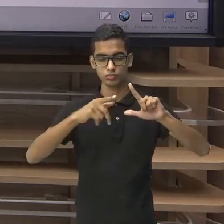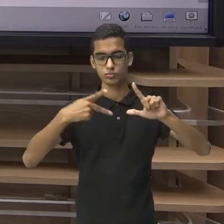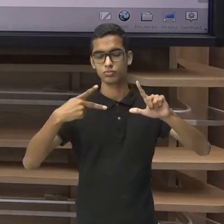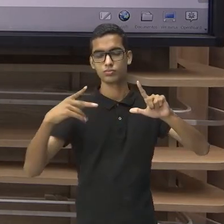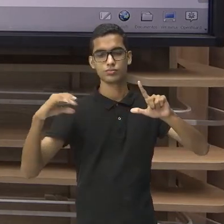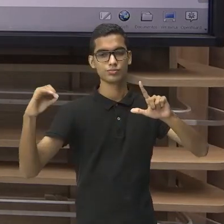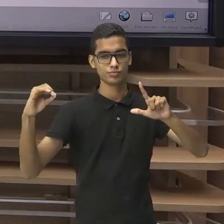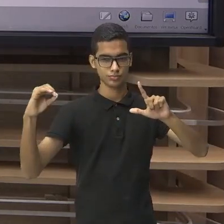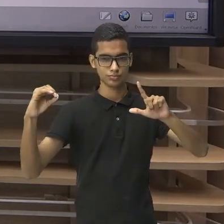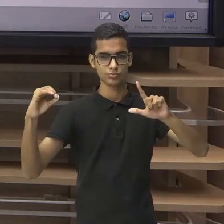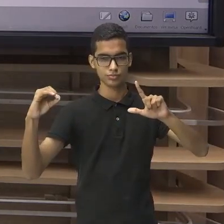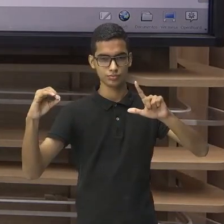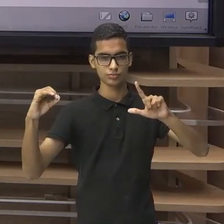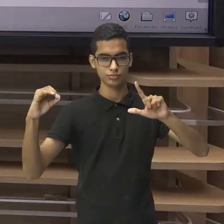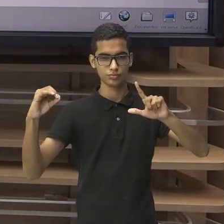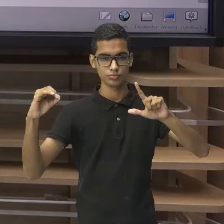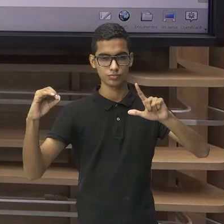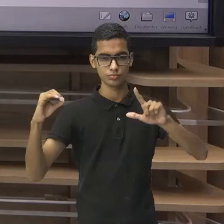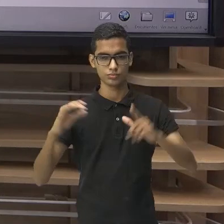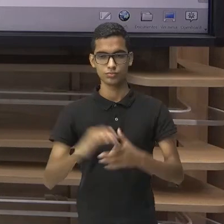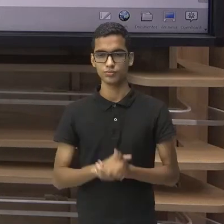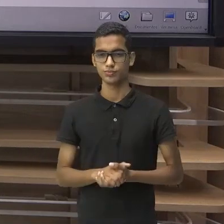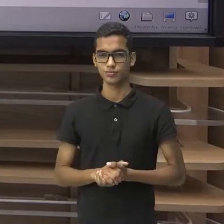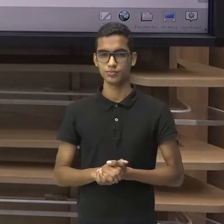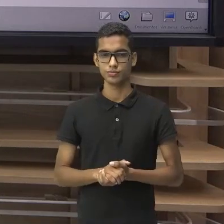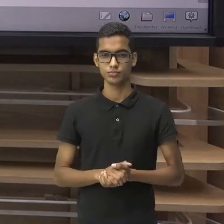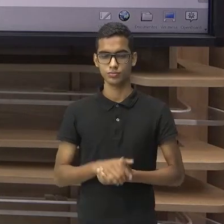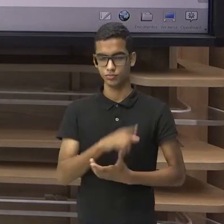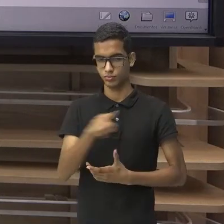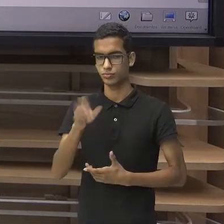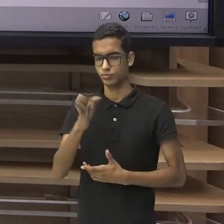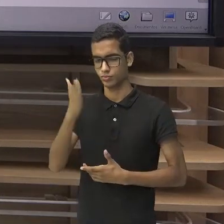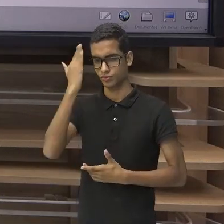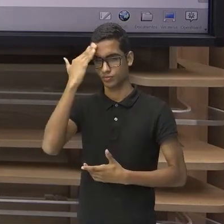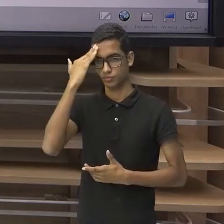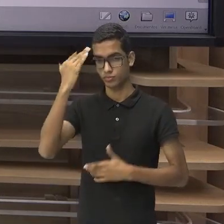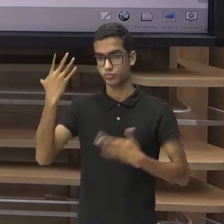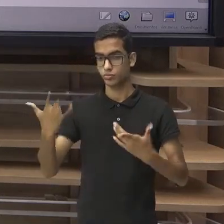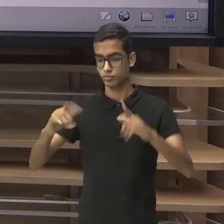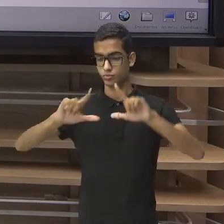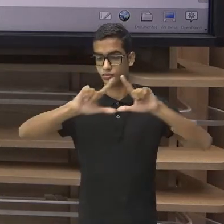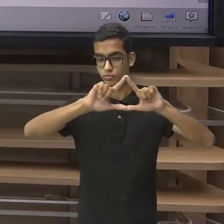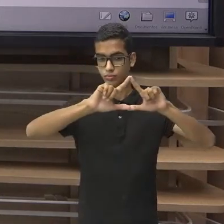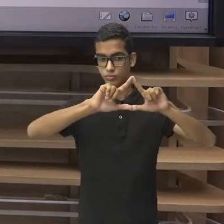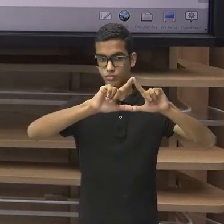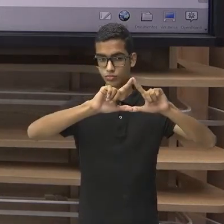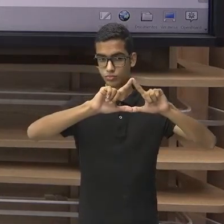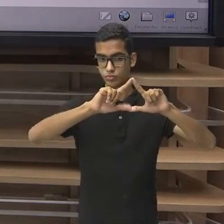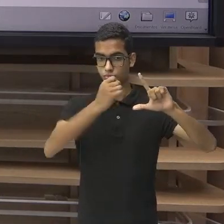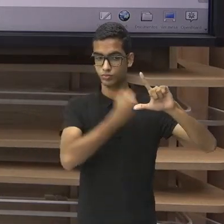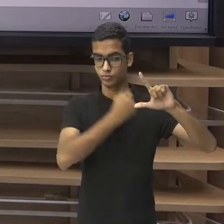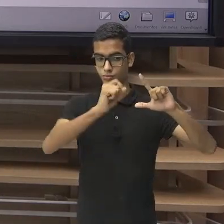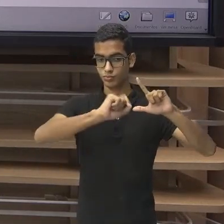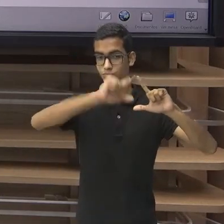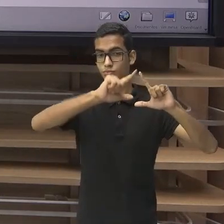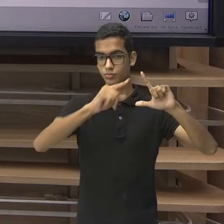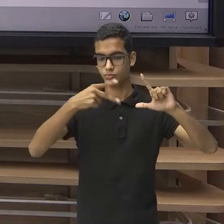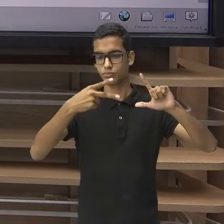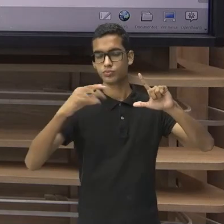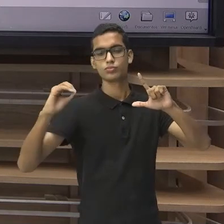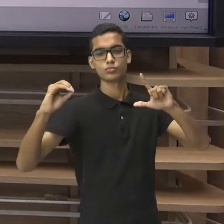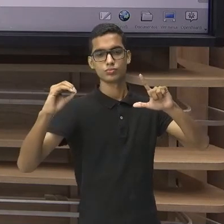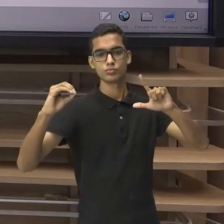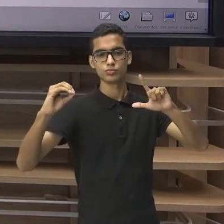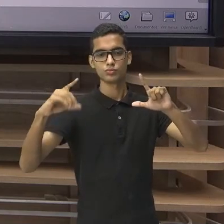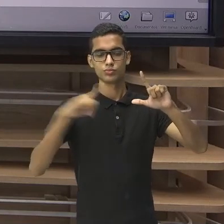olha só. O delta foi maior do que zero. E aí você já sabe, quando o delta for maior do que zero, você terá duas respostas.